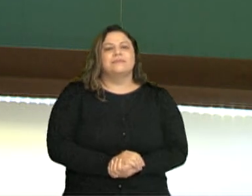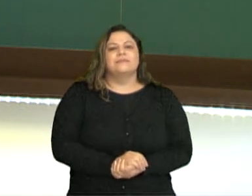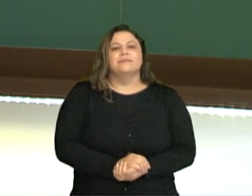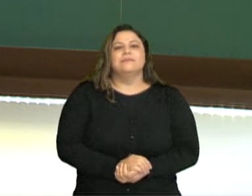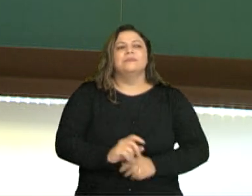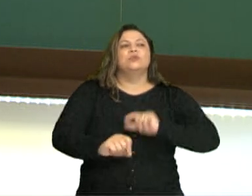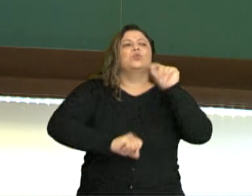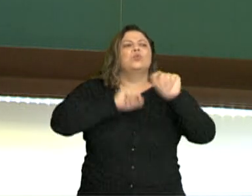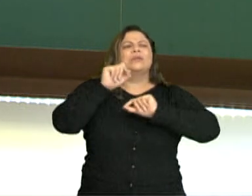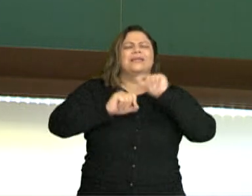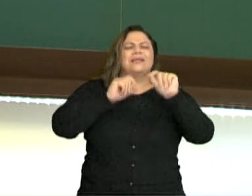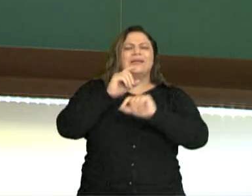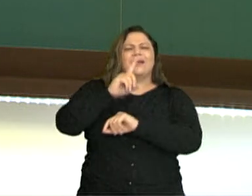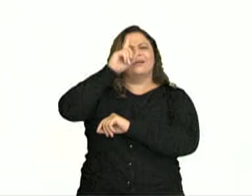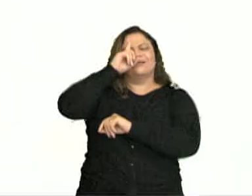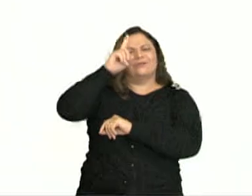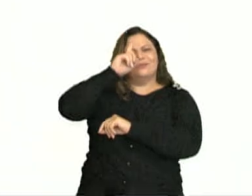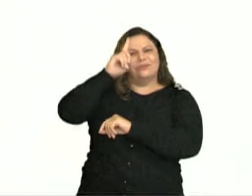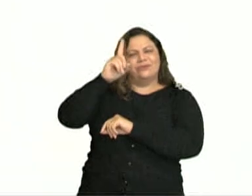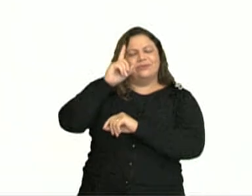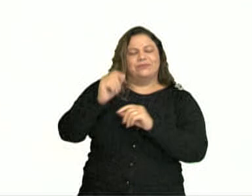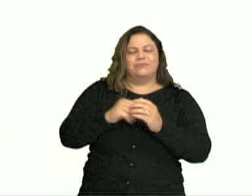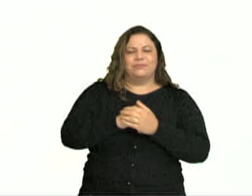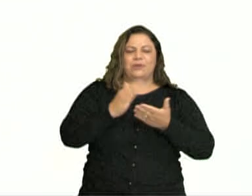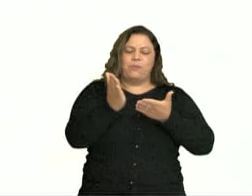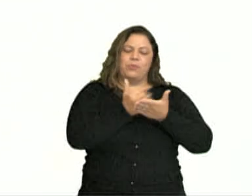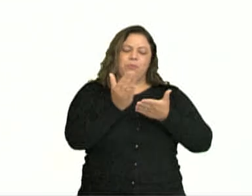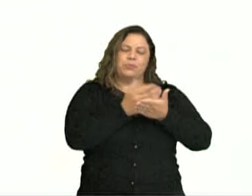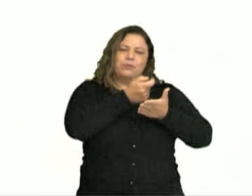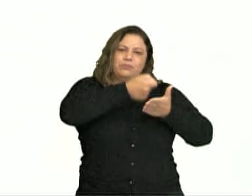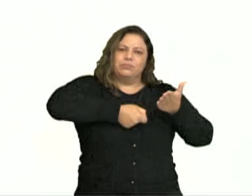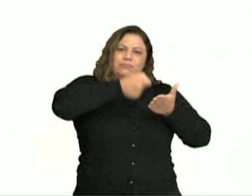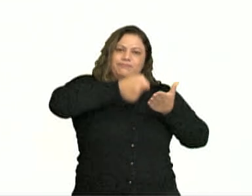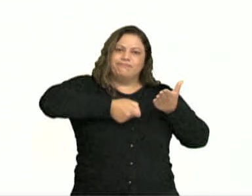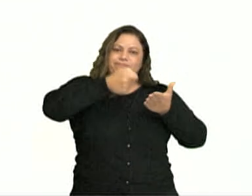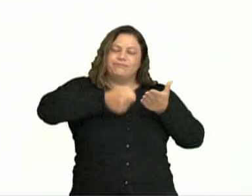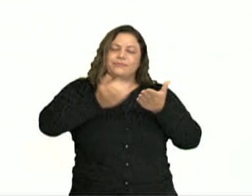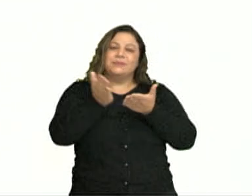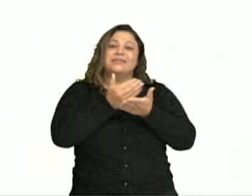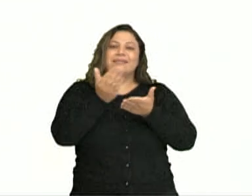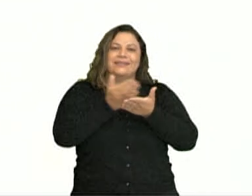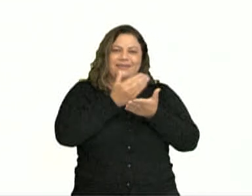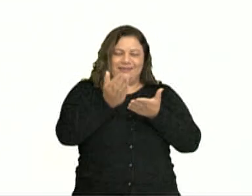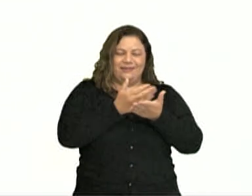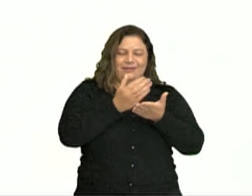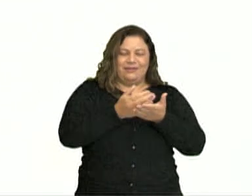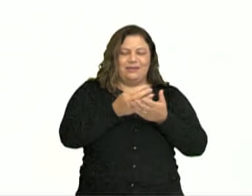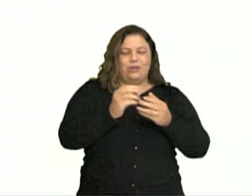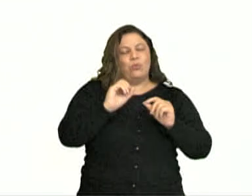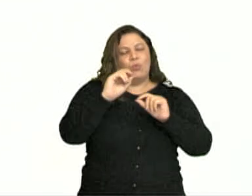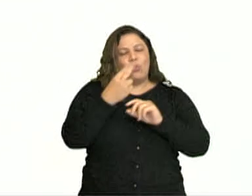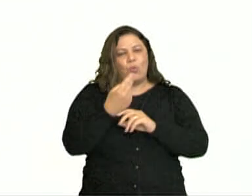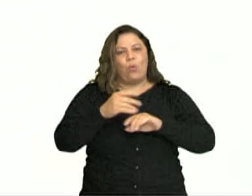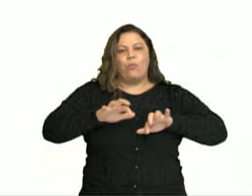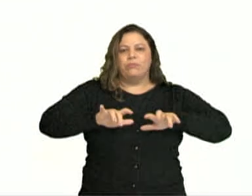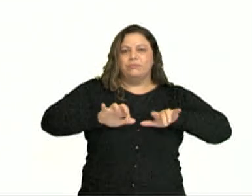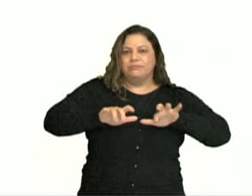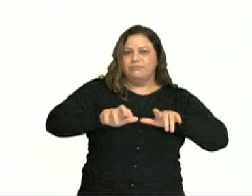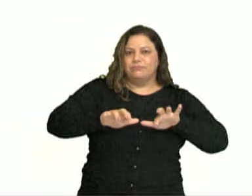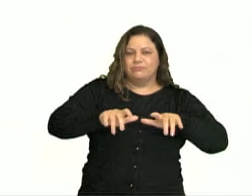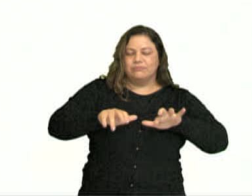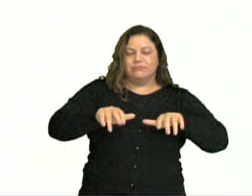O que é o diário de bordo? É um bloco de anotações. Pode ser um caderno ou até mesmo um arquivo digital, como o Word, o